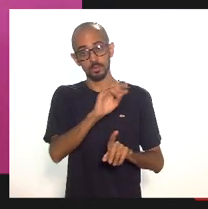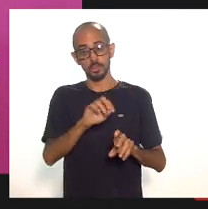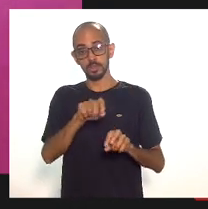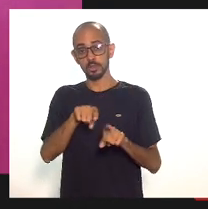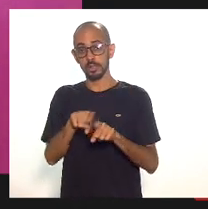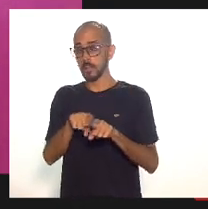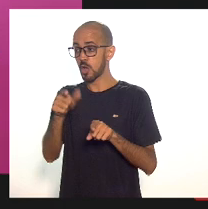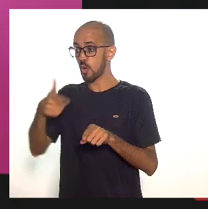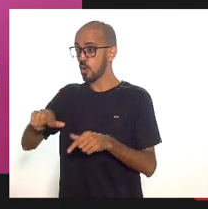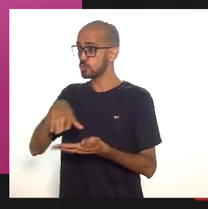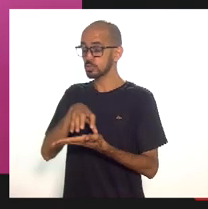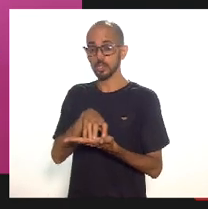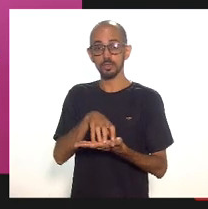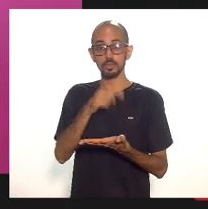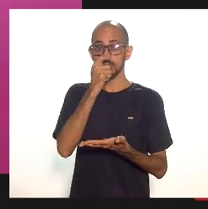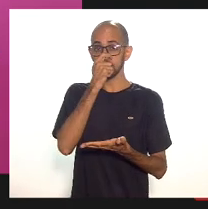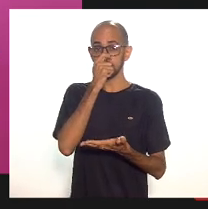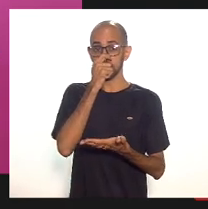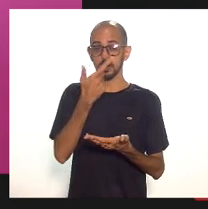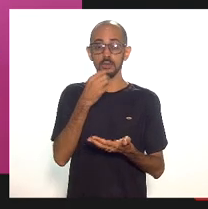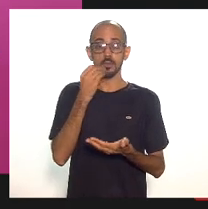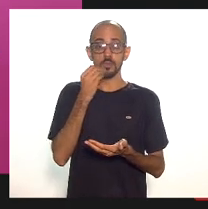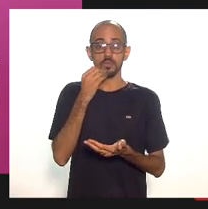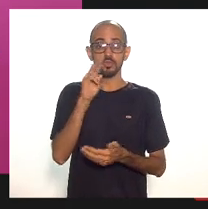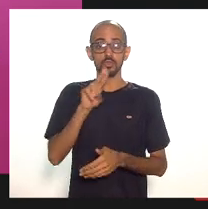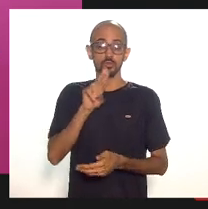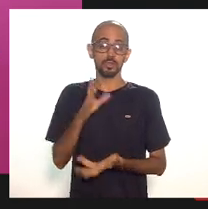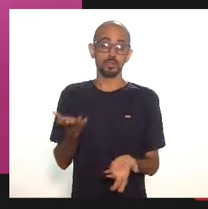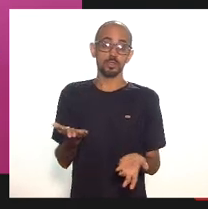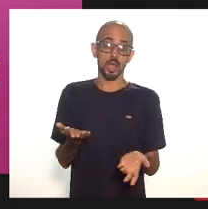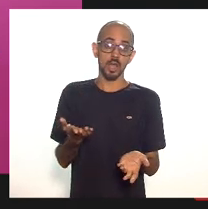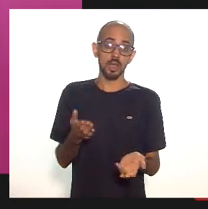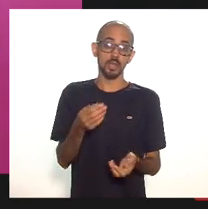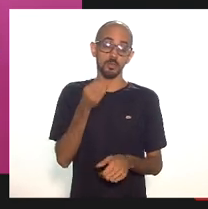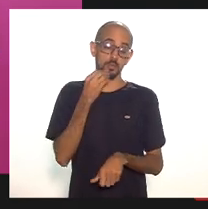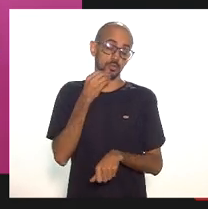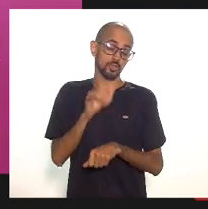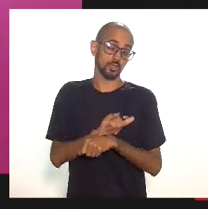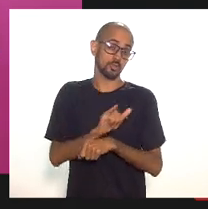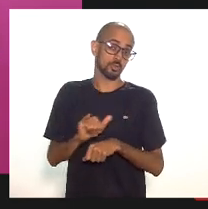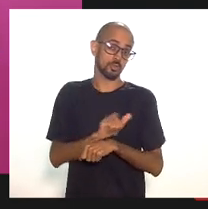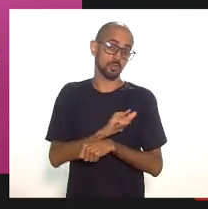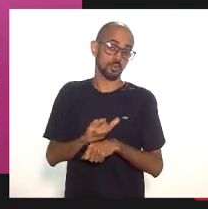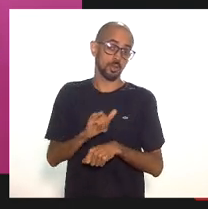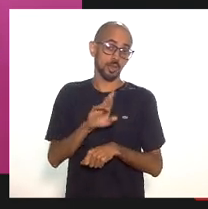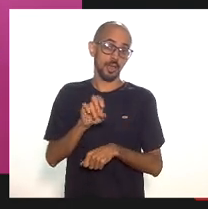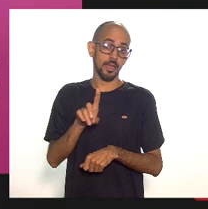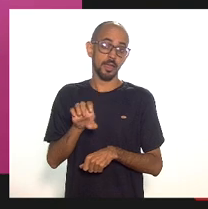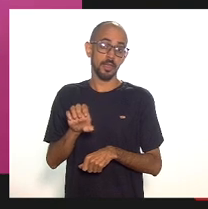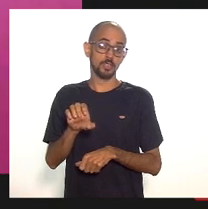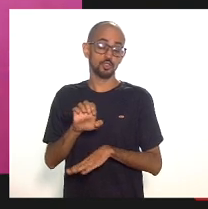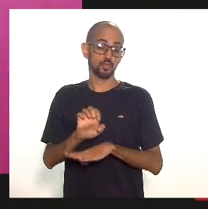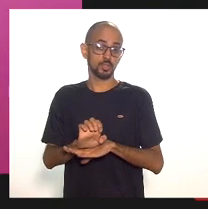de pacientes e que poderia ser retaguarda, né, na rede estadual para melhorar a situação. E, inclusive,